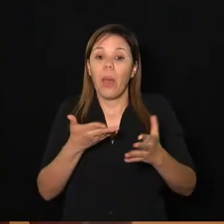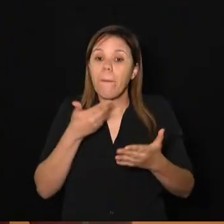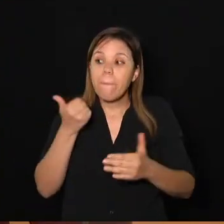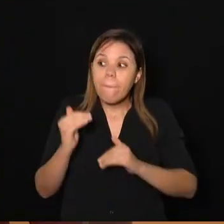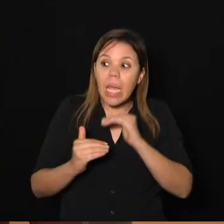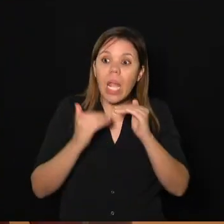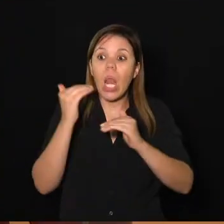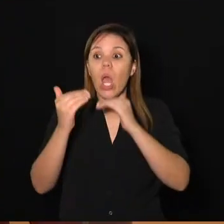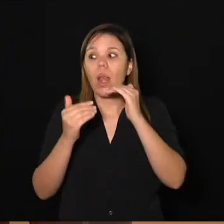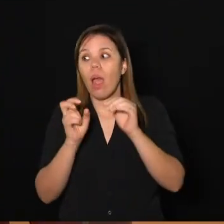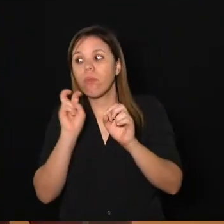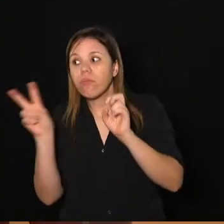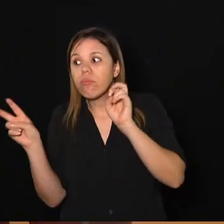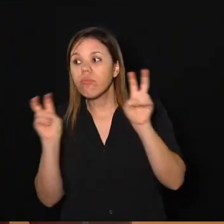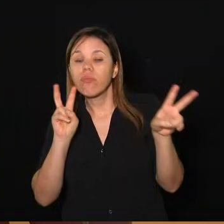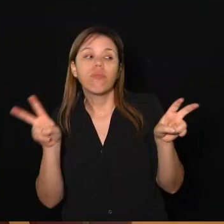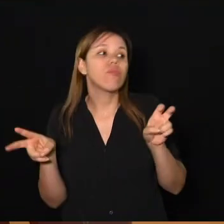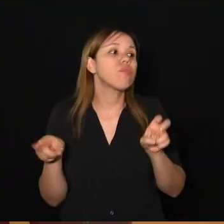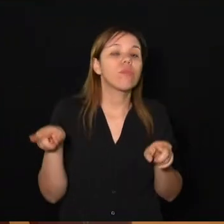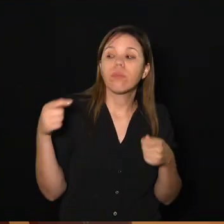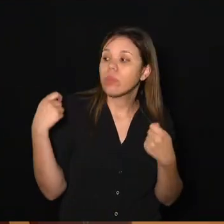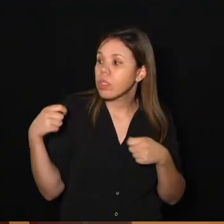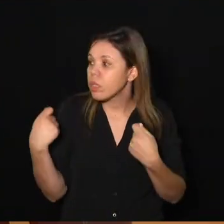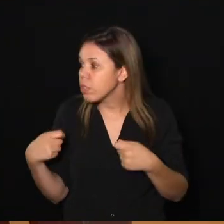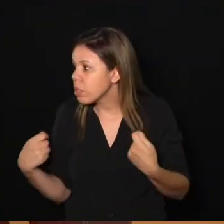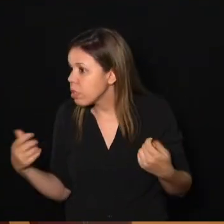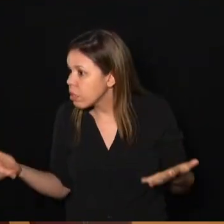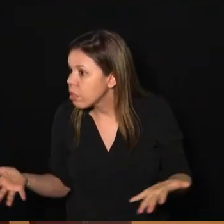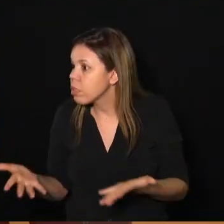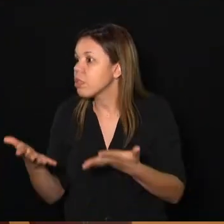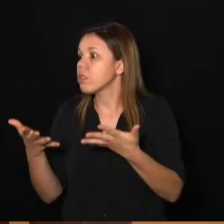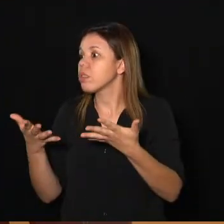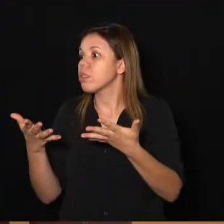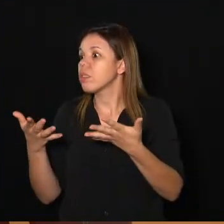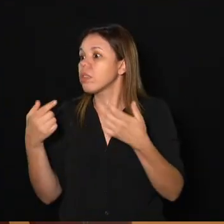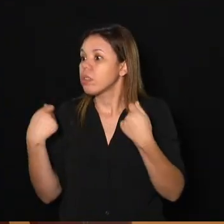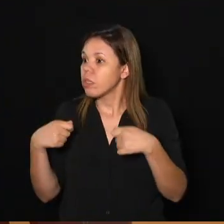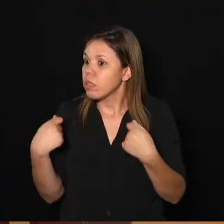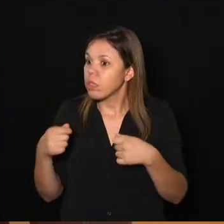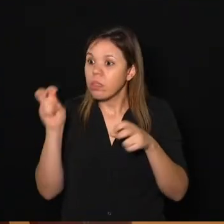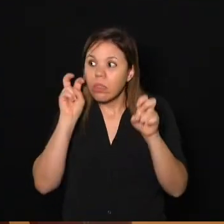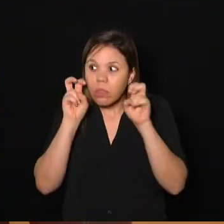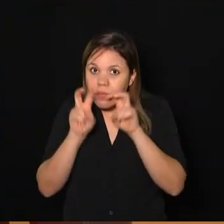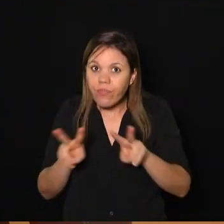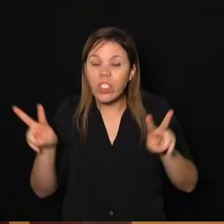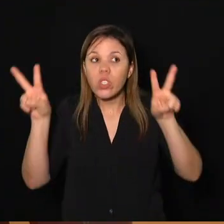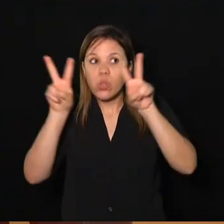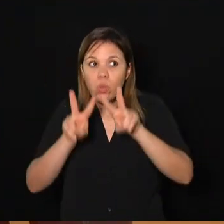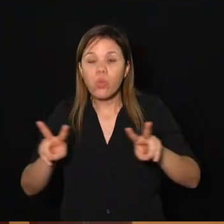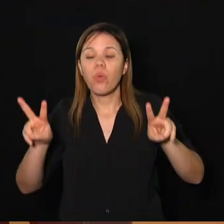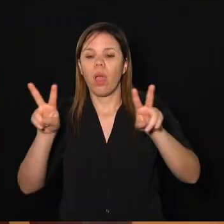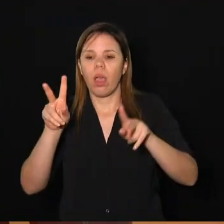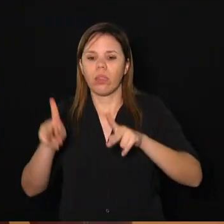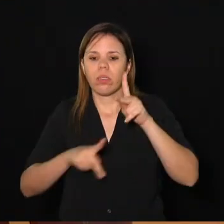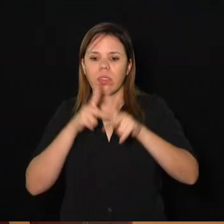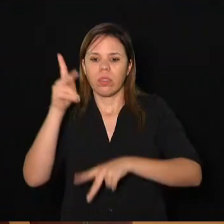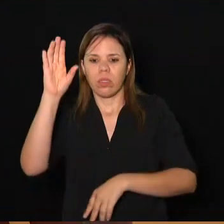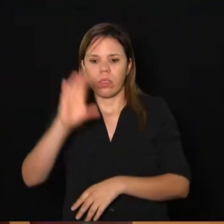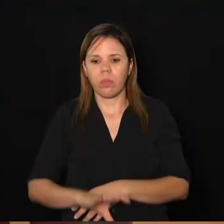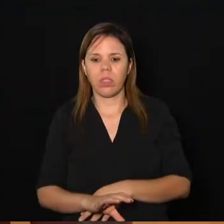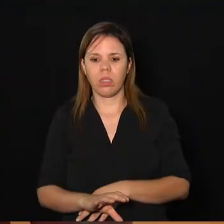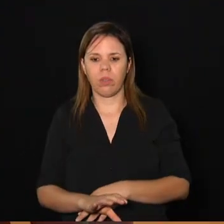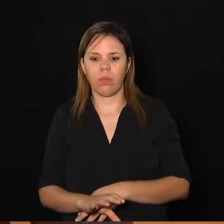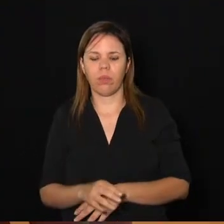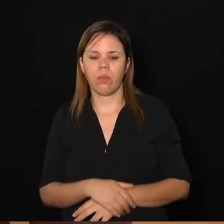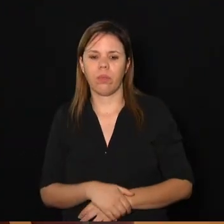nosso lado a direita e a nossa retaguarda das necessidades visuais da população eu acho que a gente